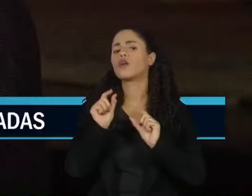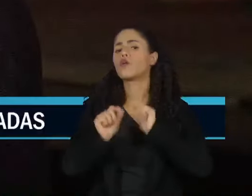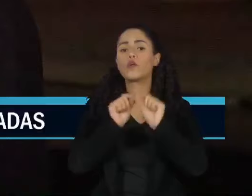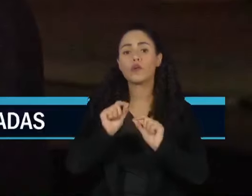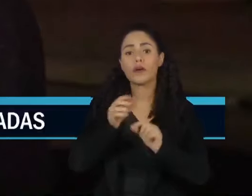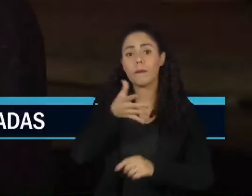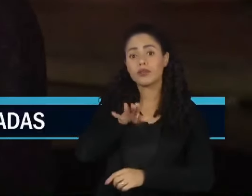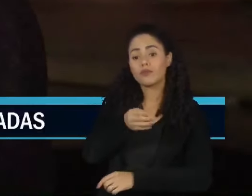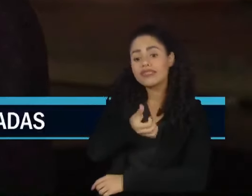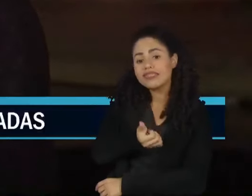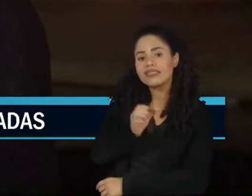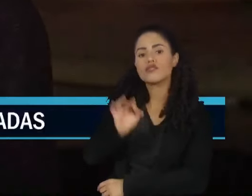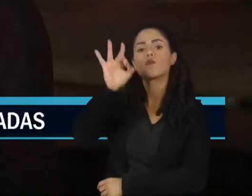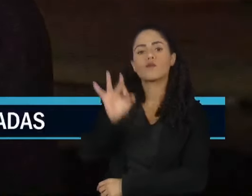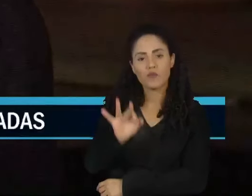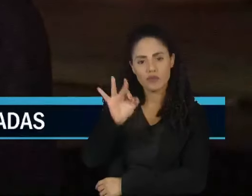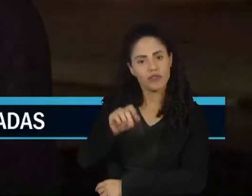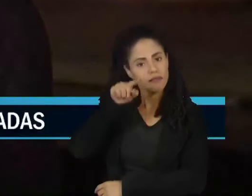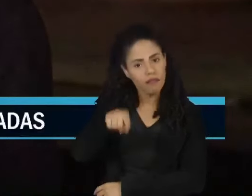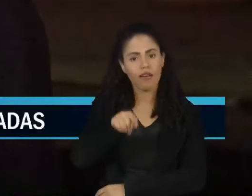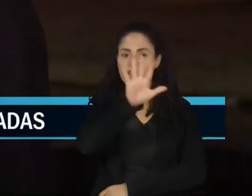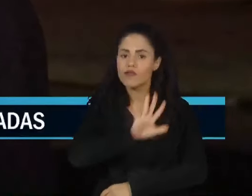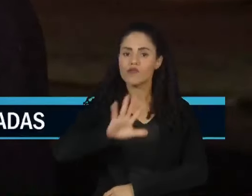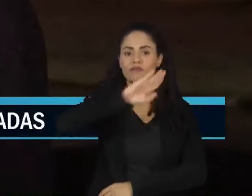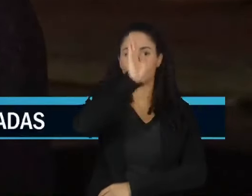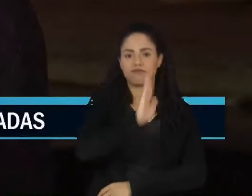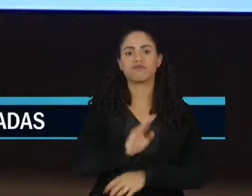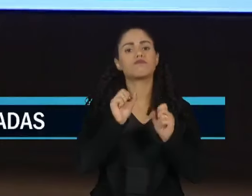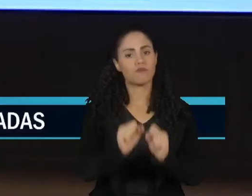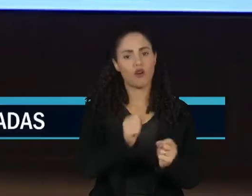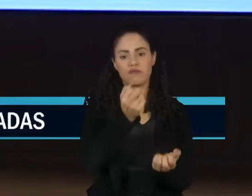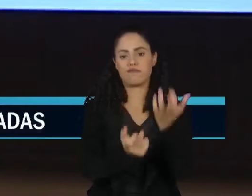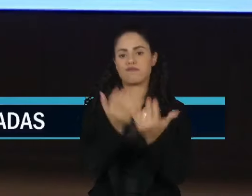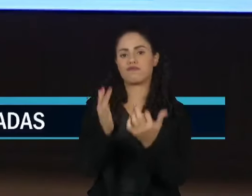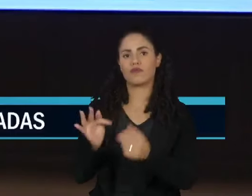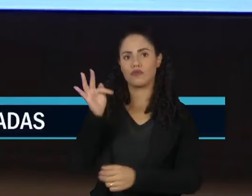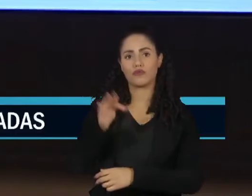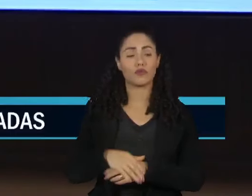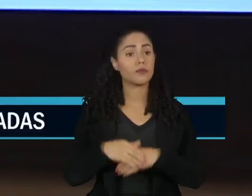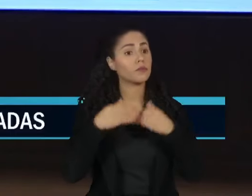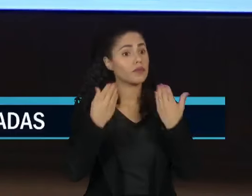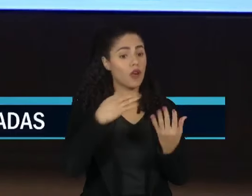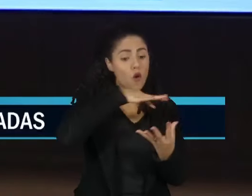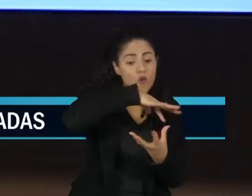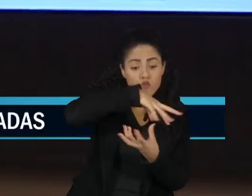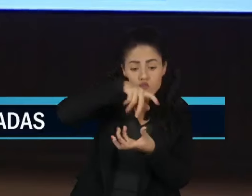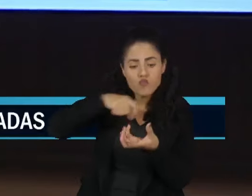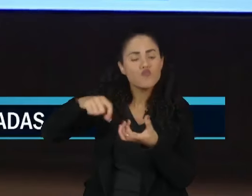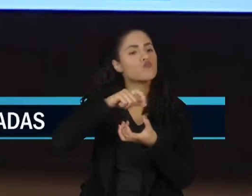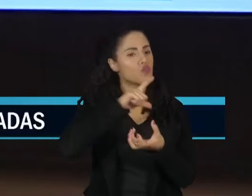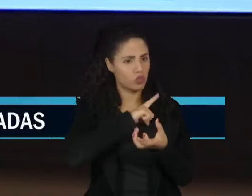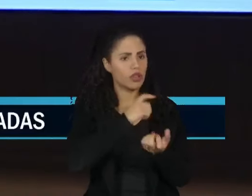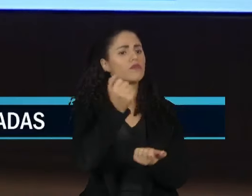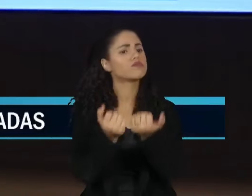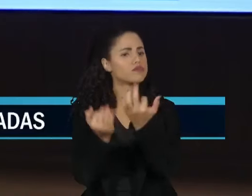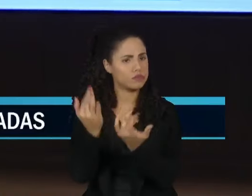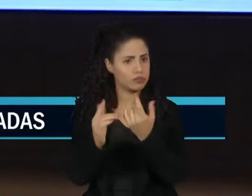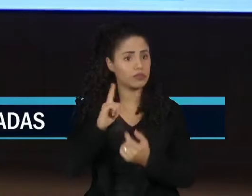cerca de 60% do território nacional. Em outras partes do mundo também temos incêndios.